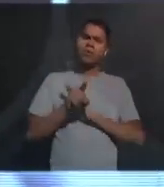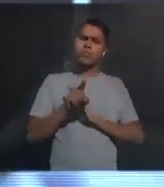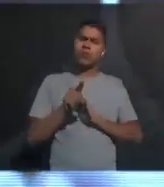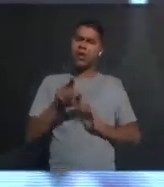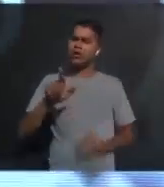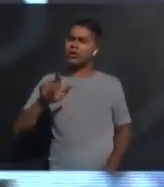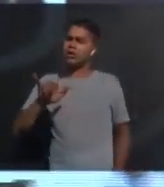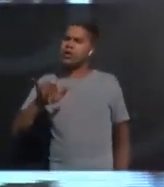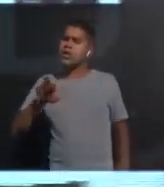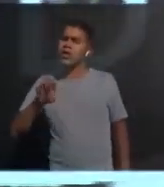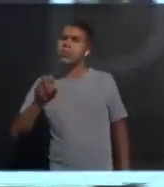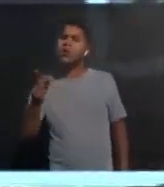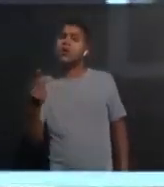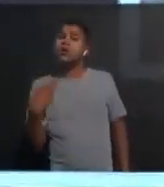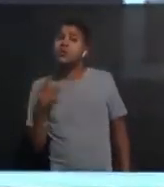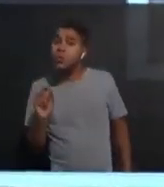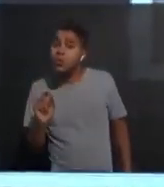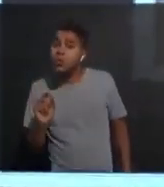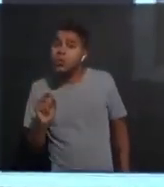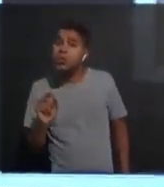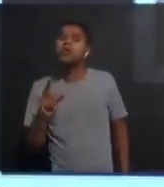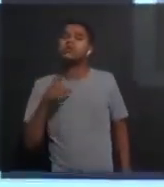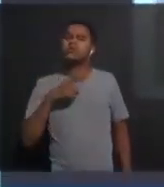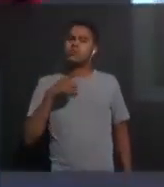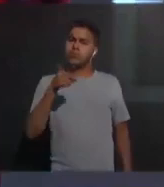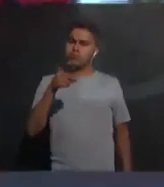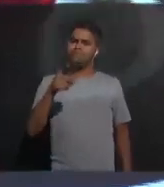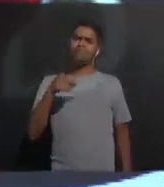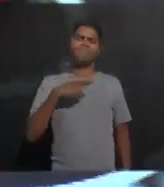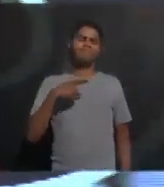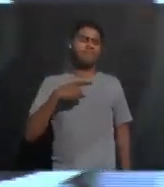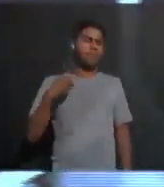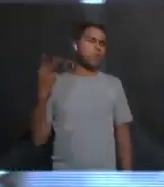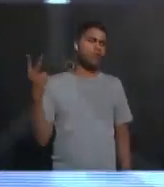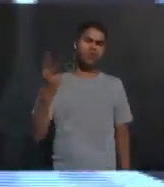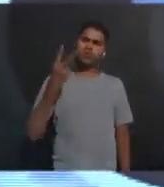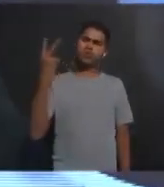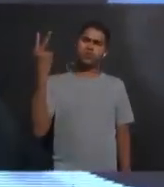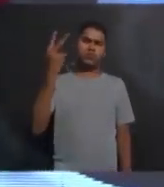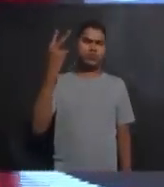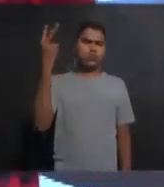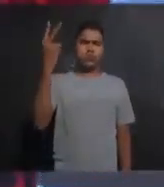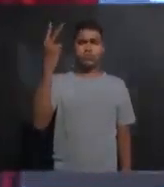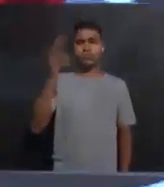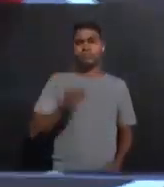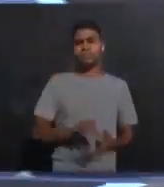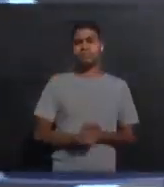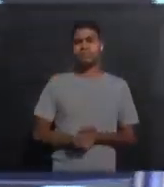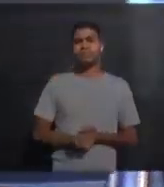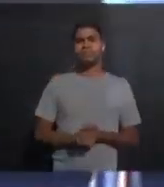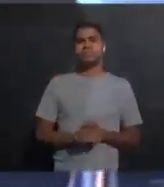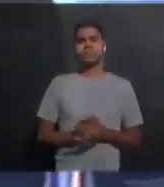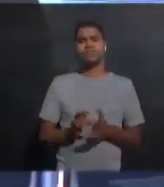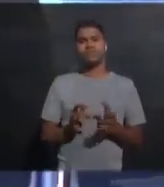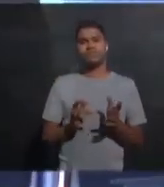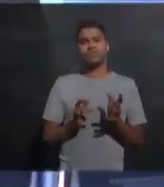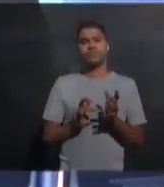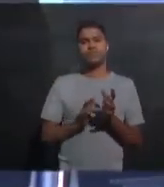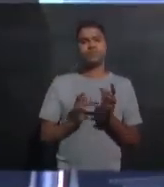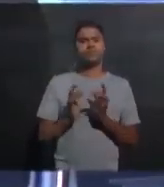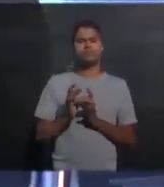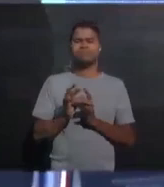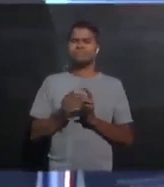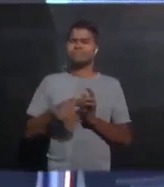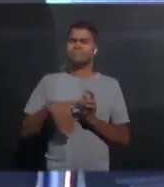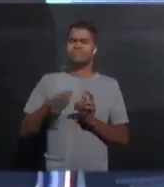gostaria dizer pra você é que você tem muito valor jesus foi a coisa mais linda ele é a coisa